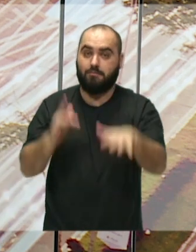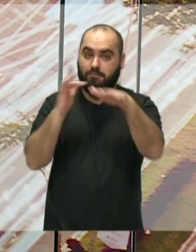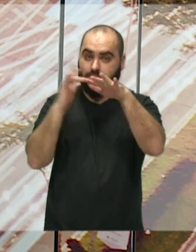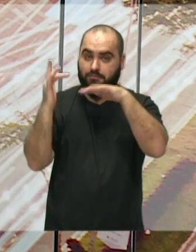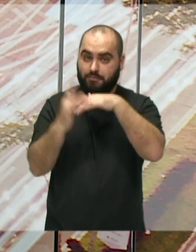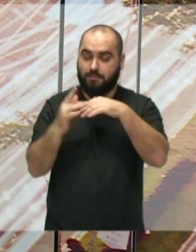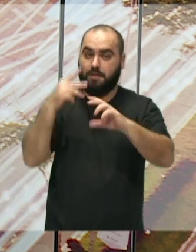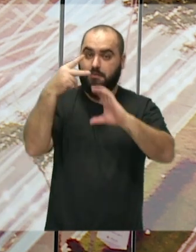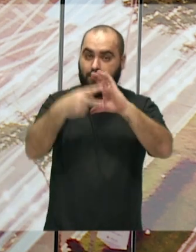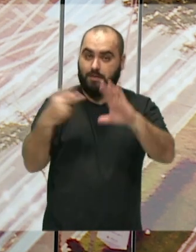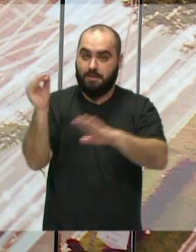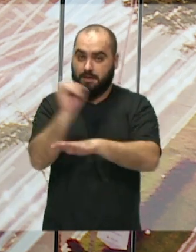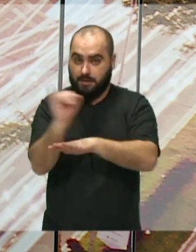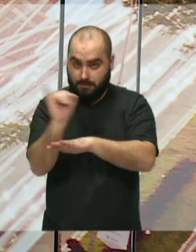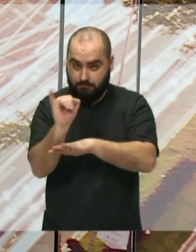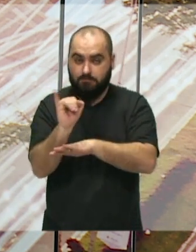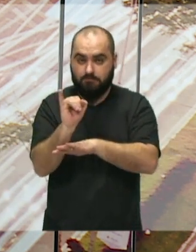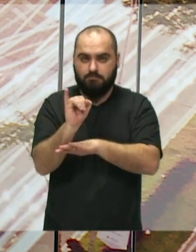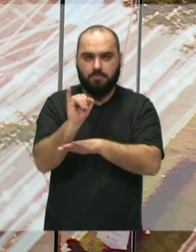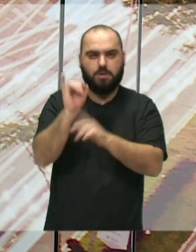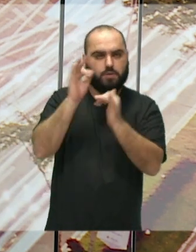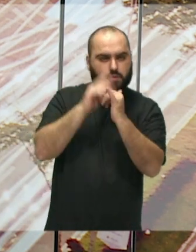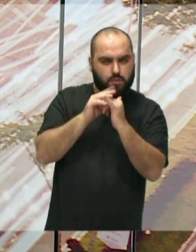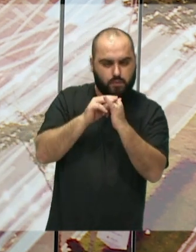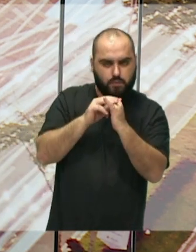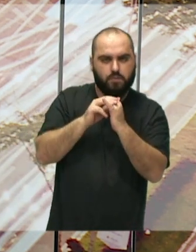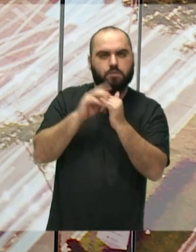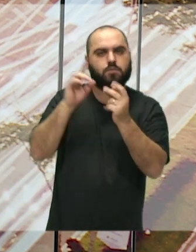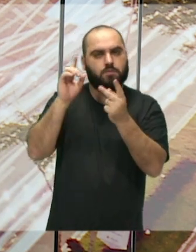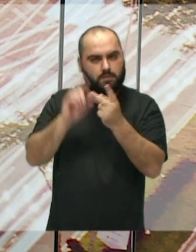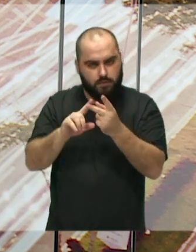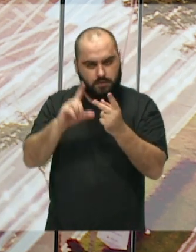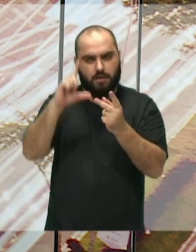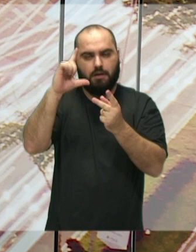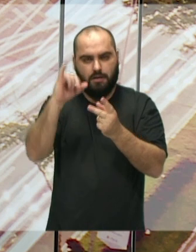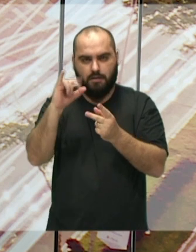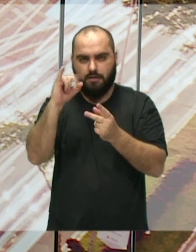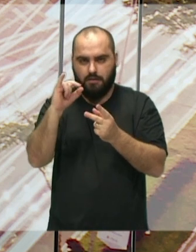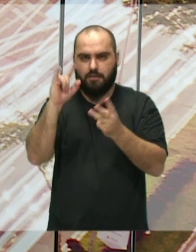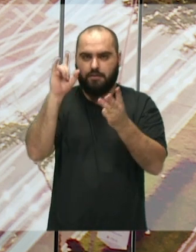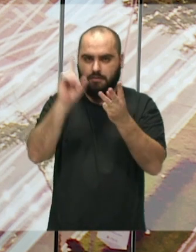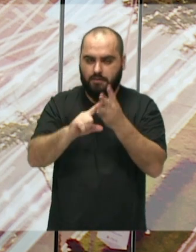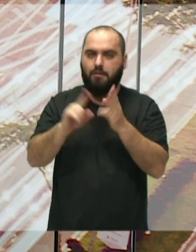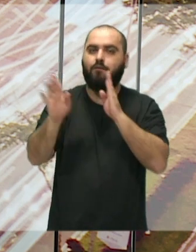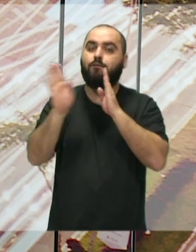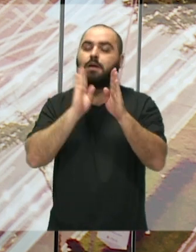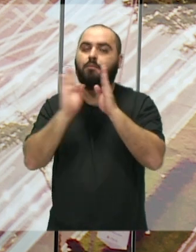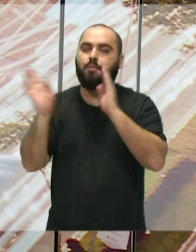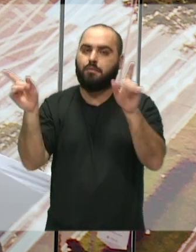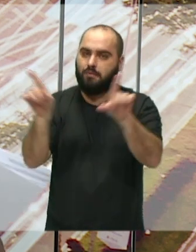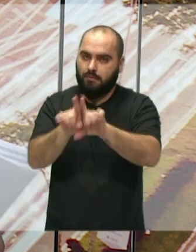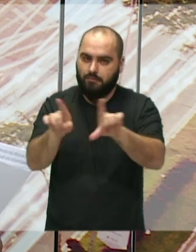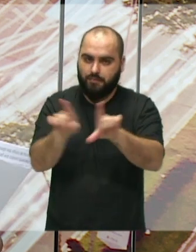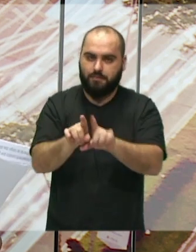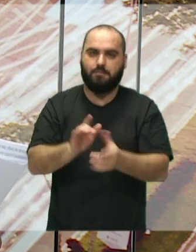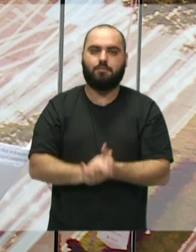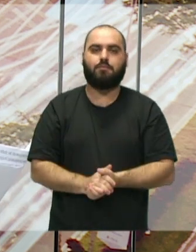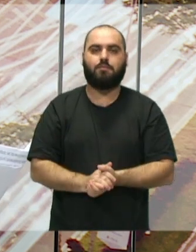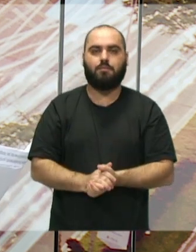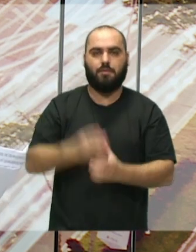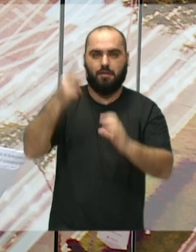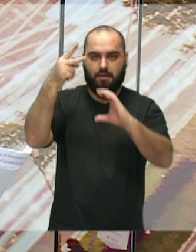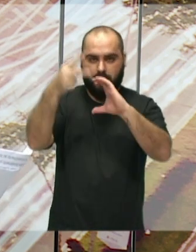da Câmara de Vereadores de Itajaí. Tem no YouTube, tem no Instagram e no Facebook também, Câmara